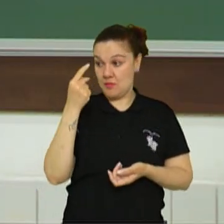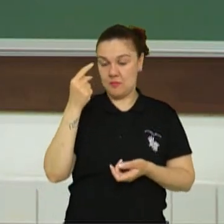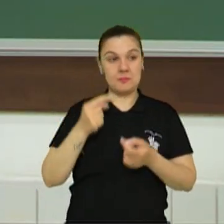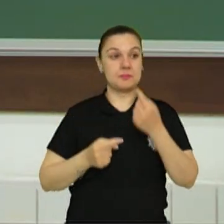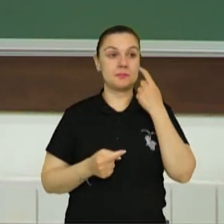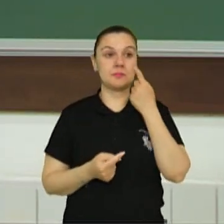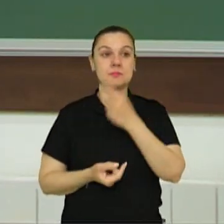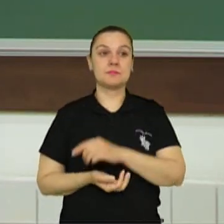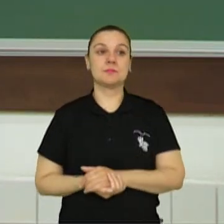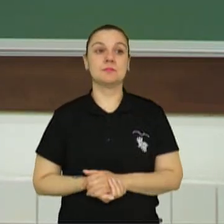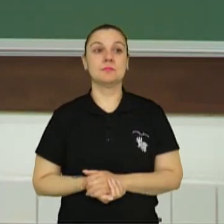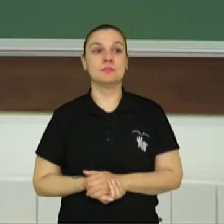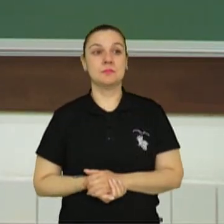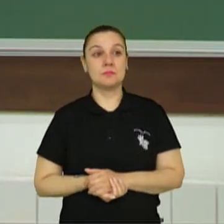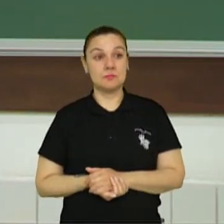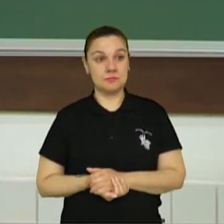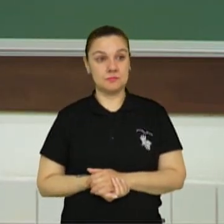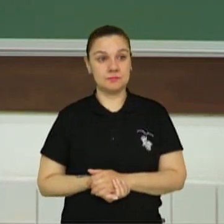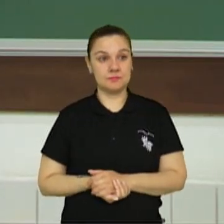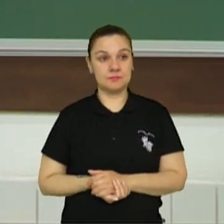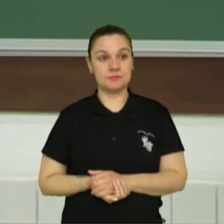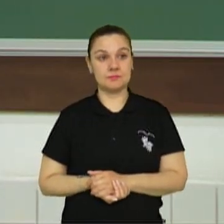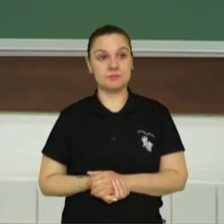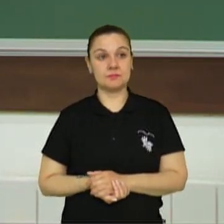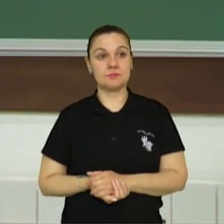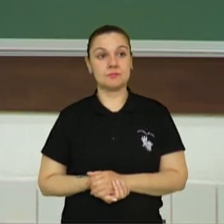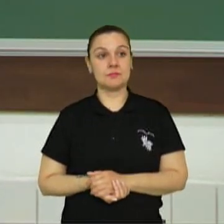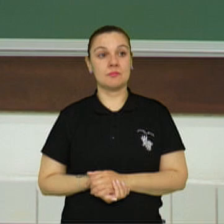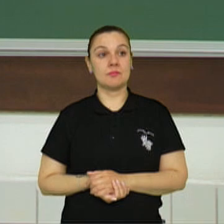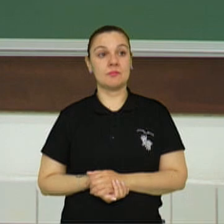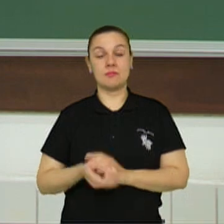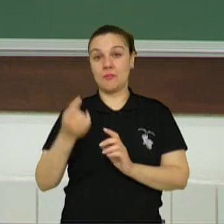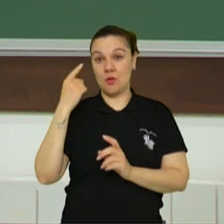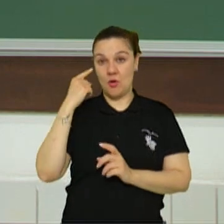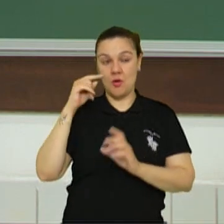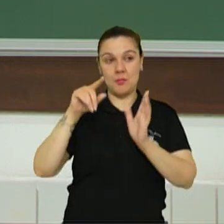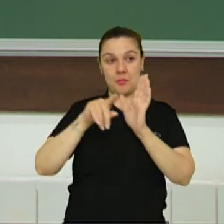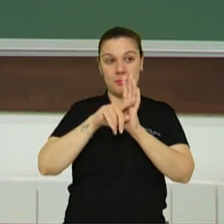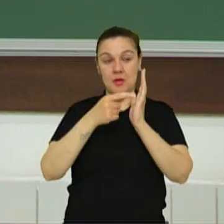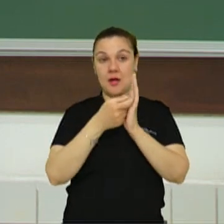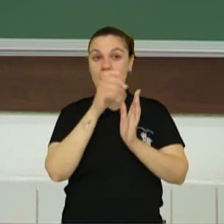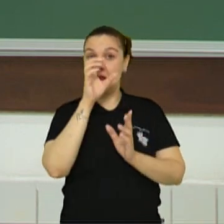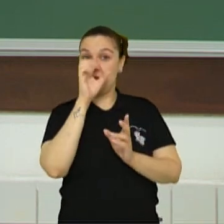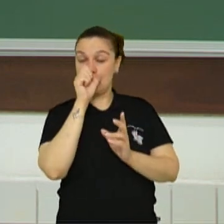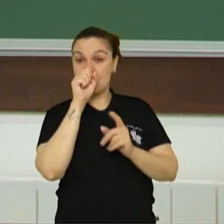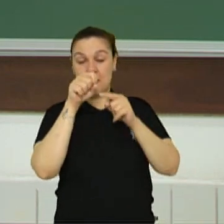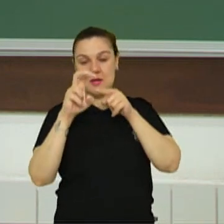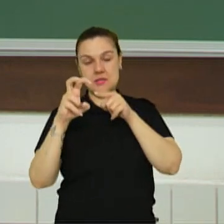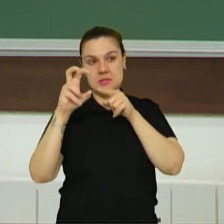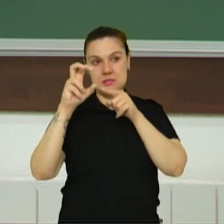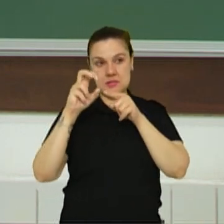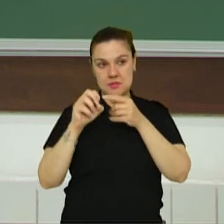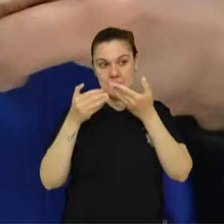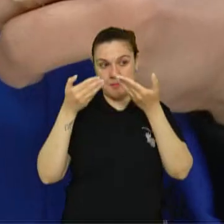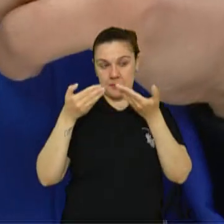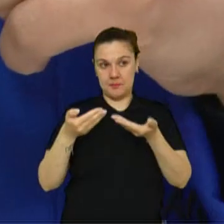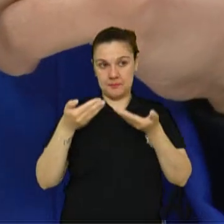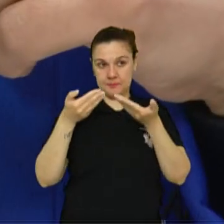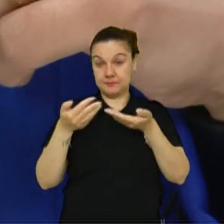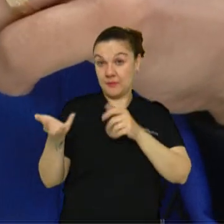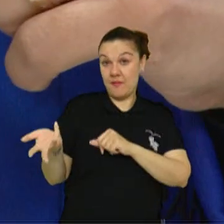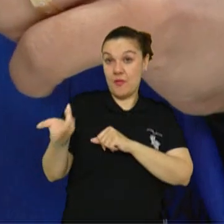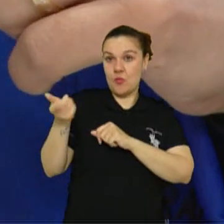verem, ó, essa aqui, tá? Essa é a laranja, tá? Essa aqui é a que é considerada com 50%